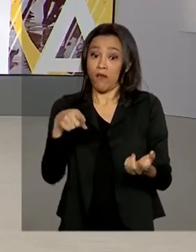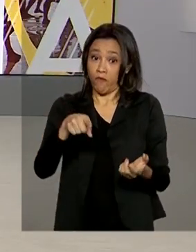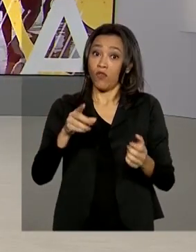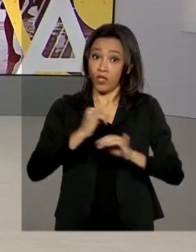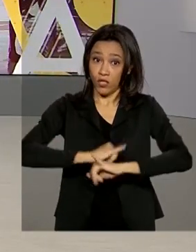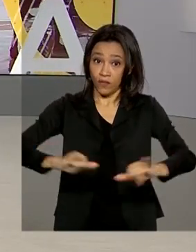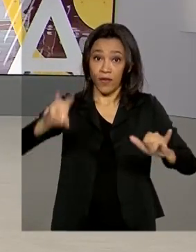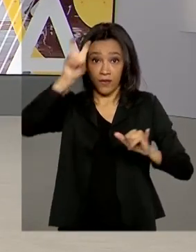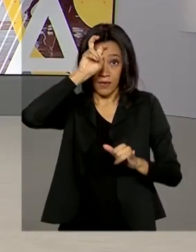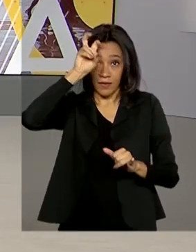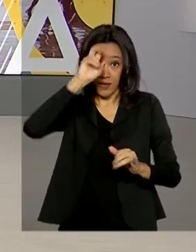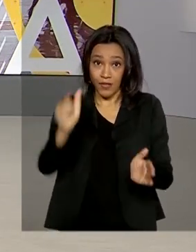quinta-feira no Diário Oficial da União.